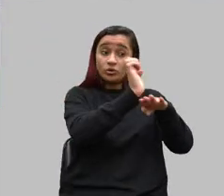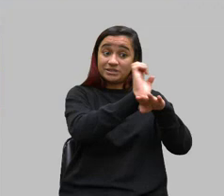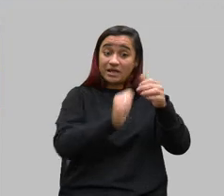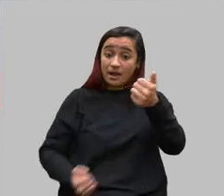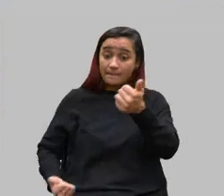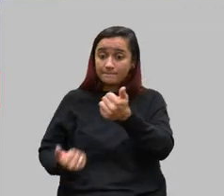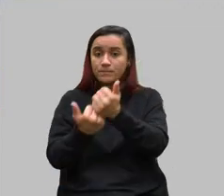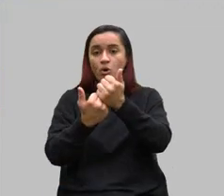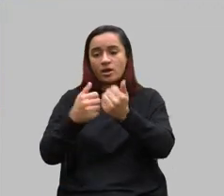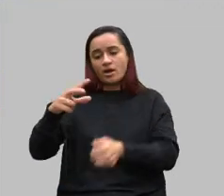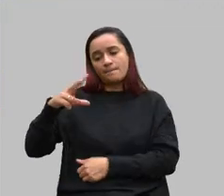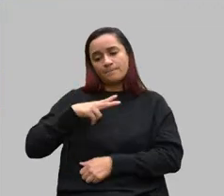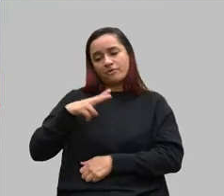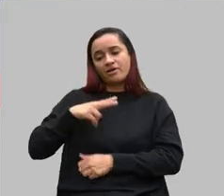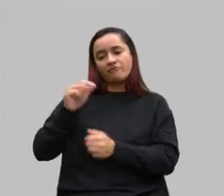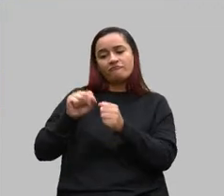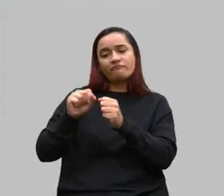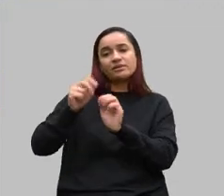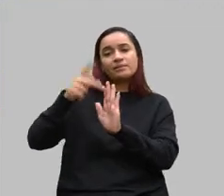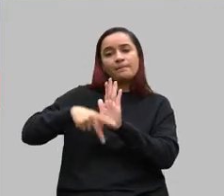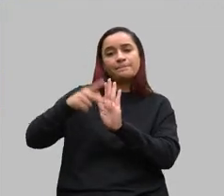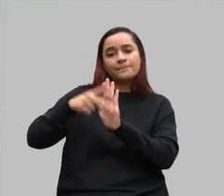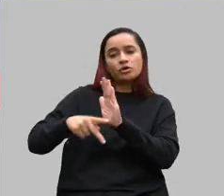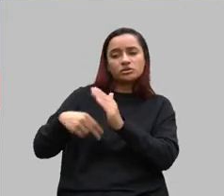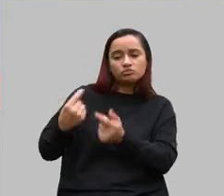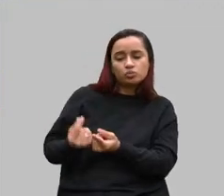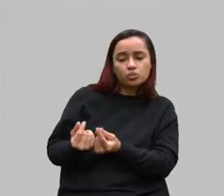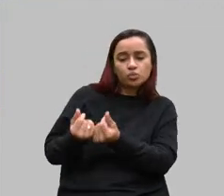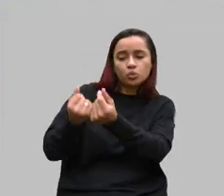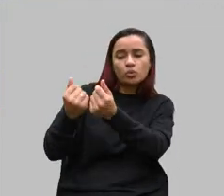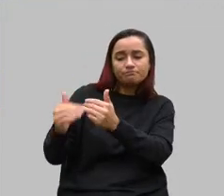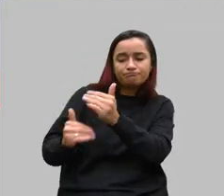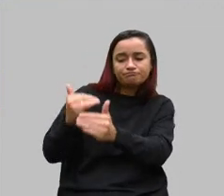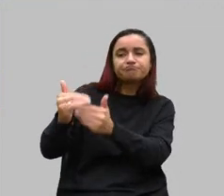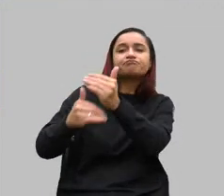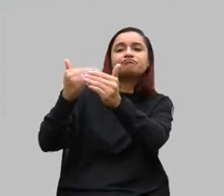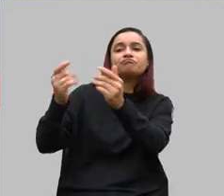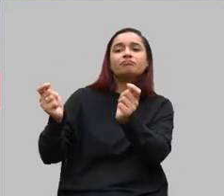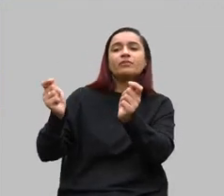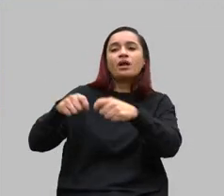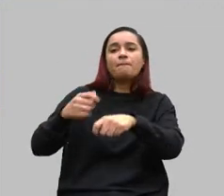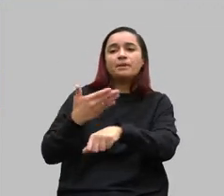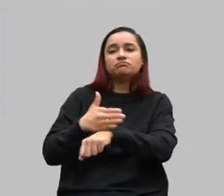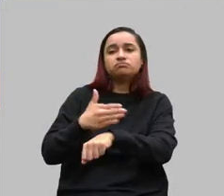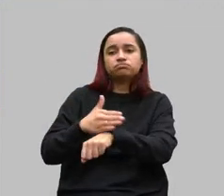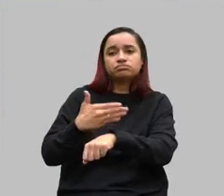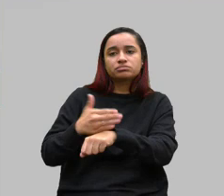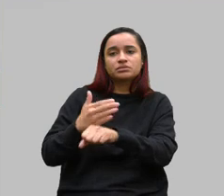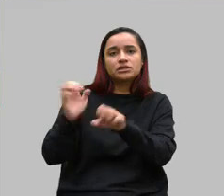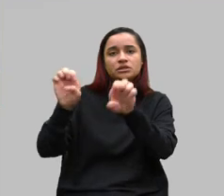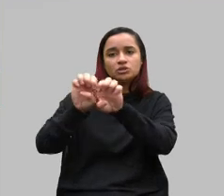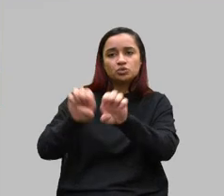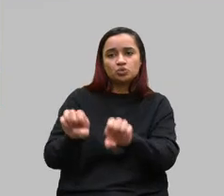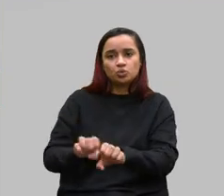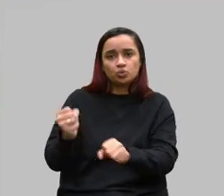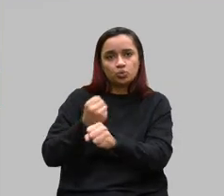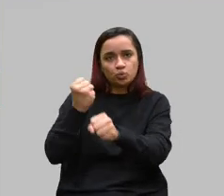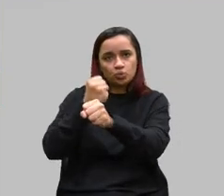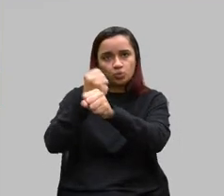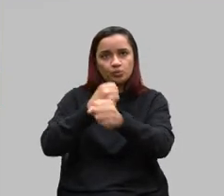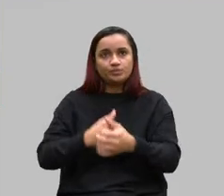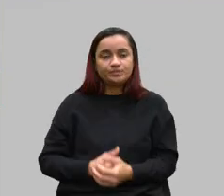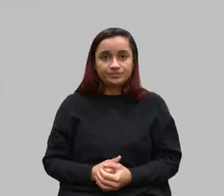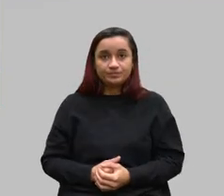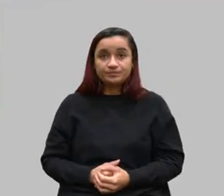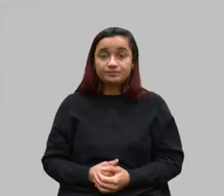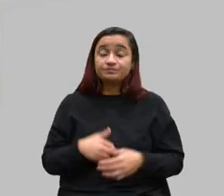privado tenha projetos com rentabilidade suficiente para a infraestrutura ser rentável e